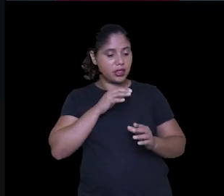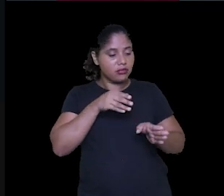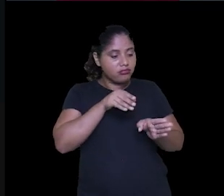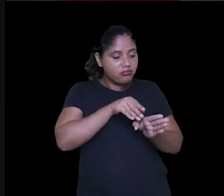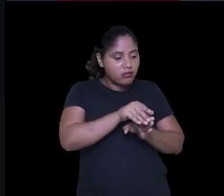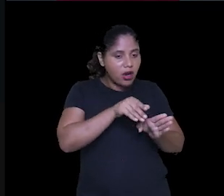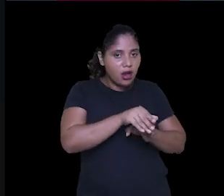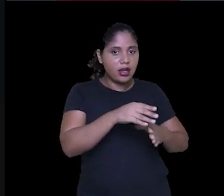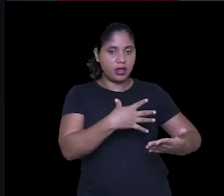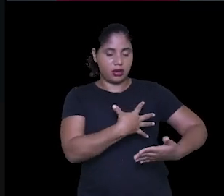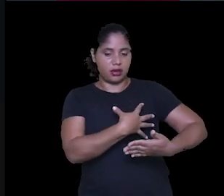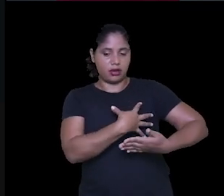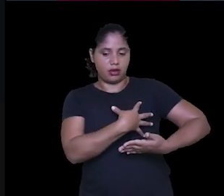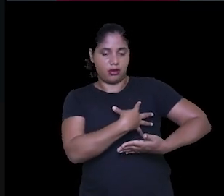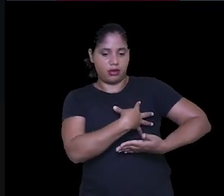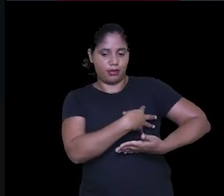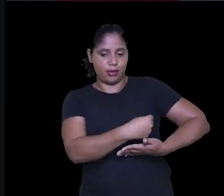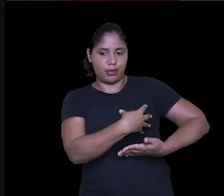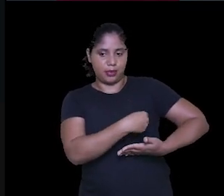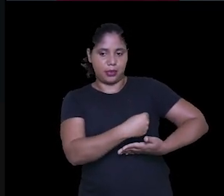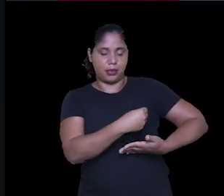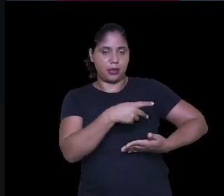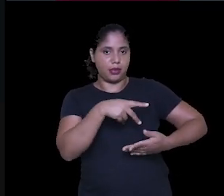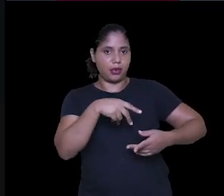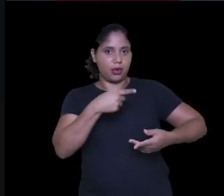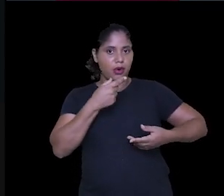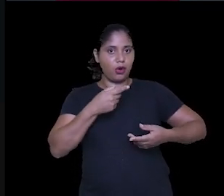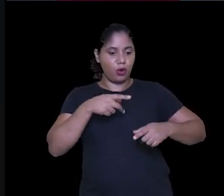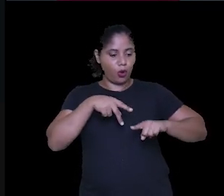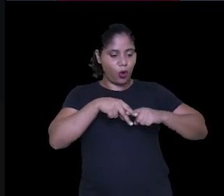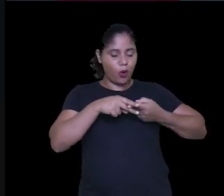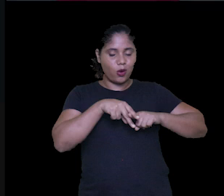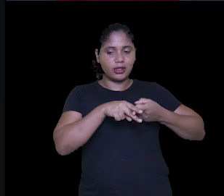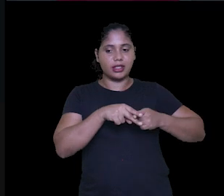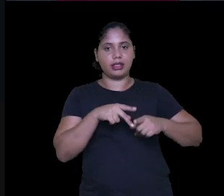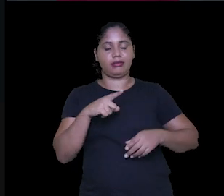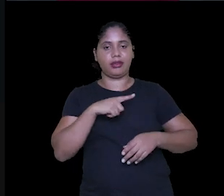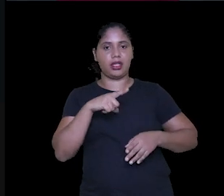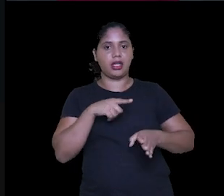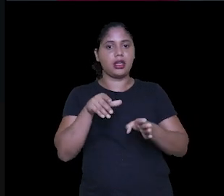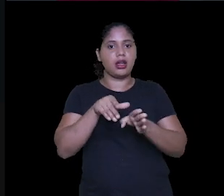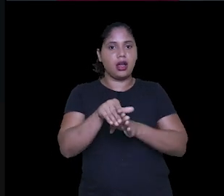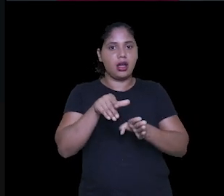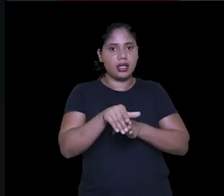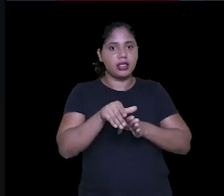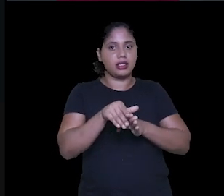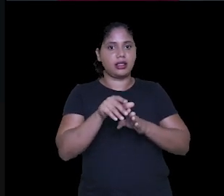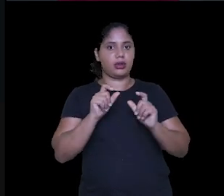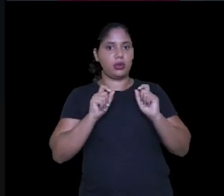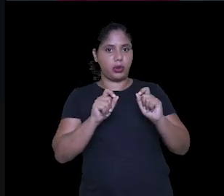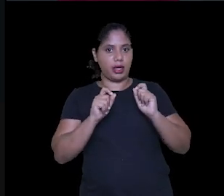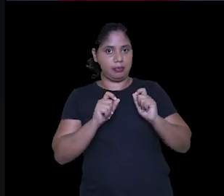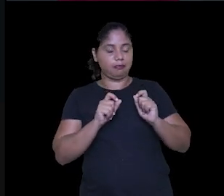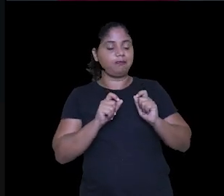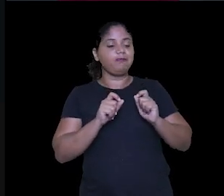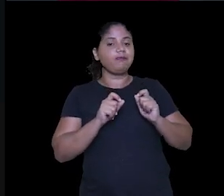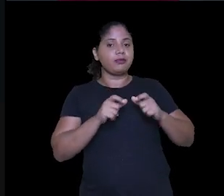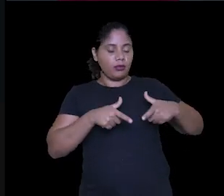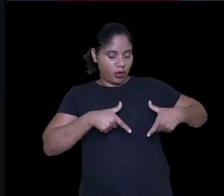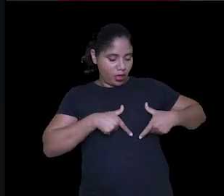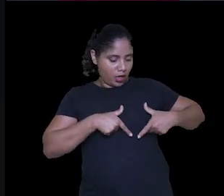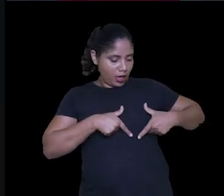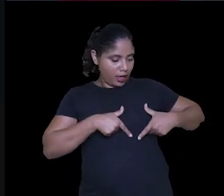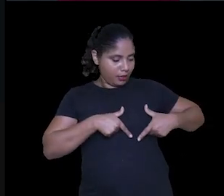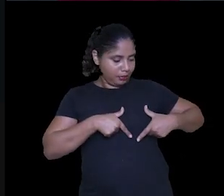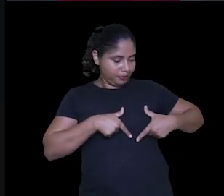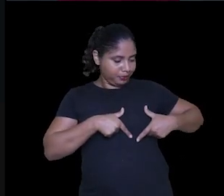mal conduzido, né? E é preciso uma avaliação médica para ver se vai ser necessário o tratamento com antibióticos.